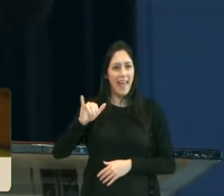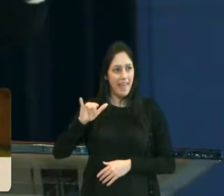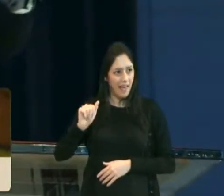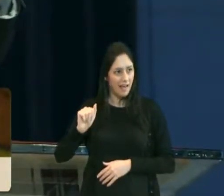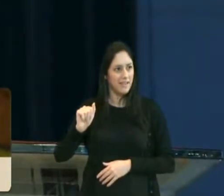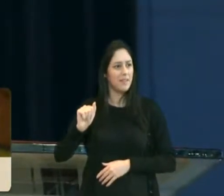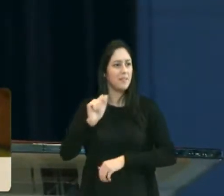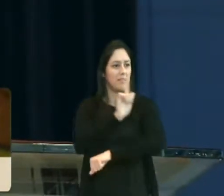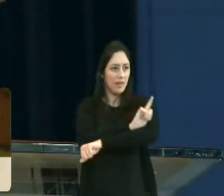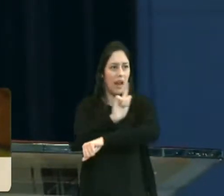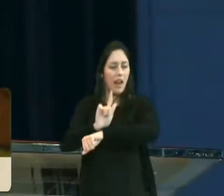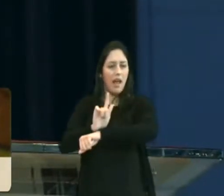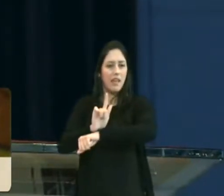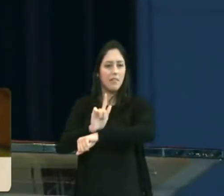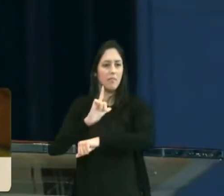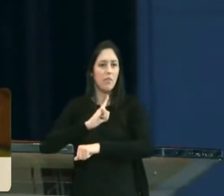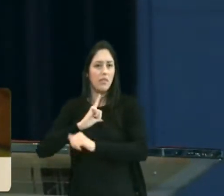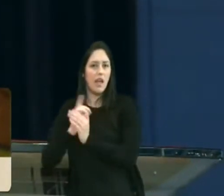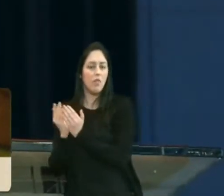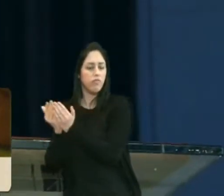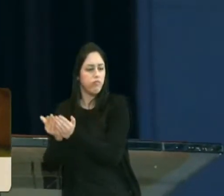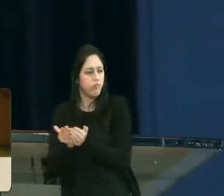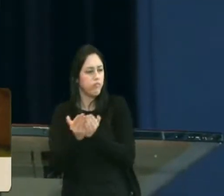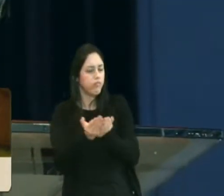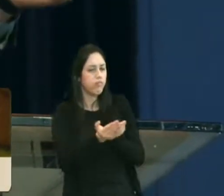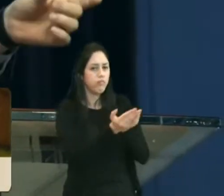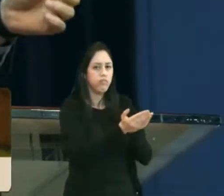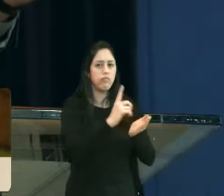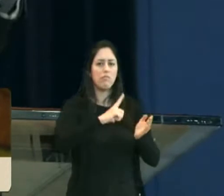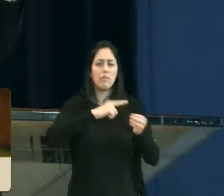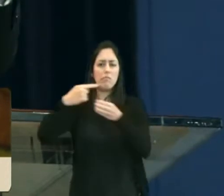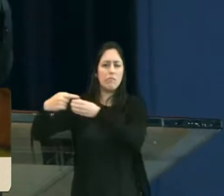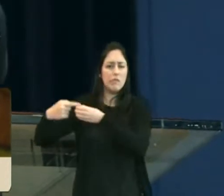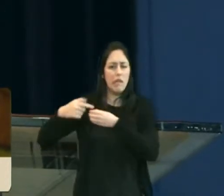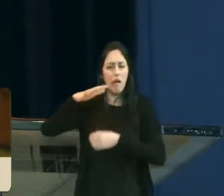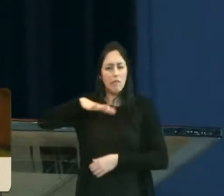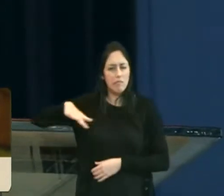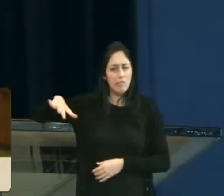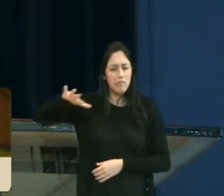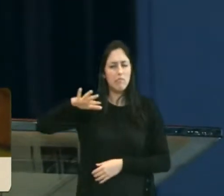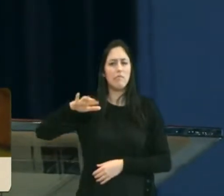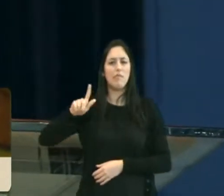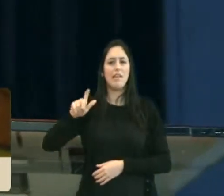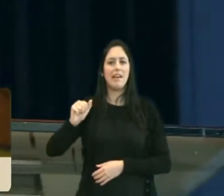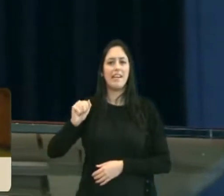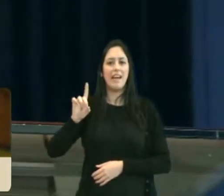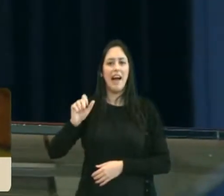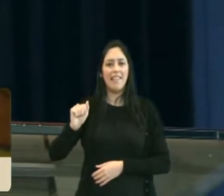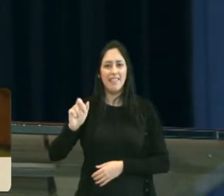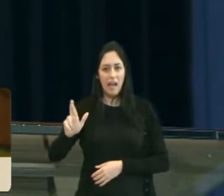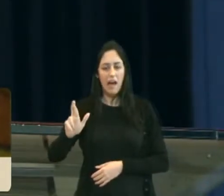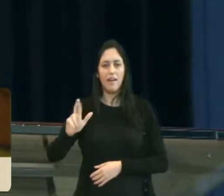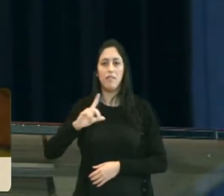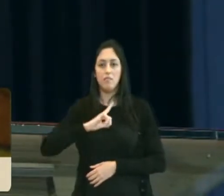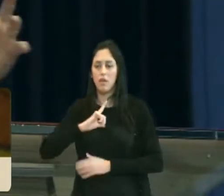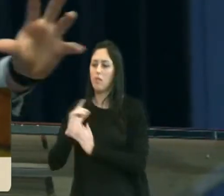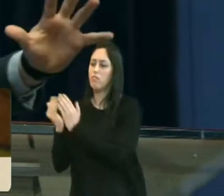margem deste lugar entre Gerasa e Gadar, uma região que fazia